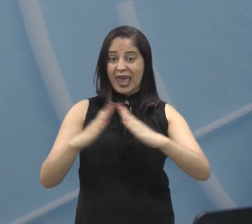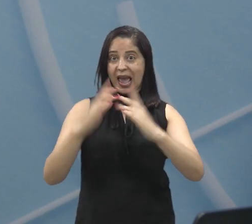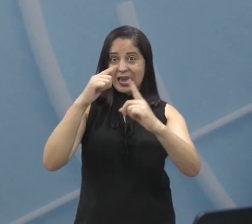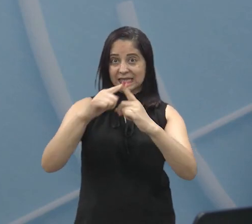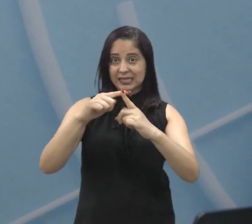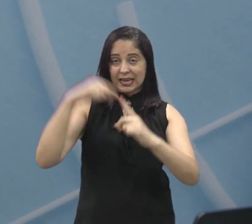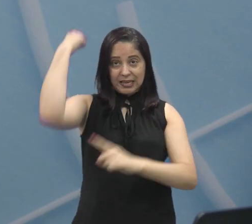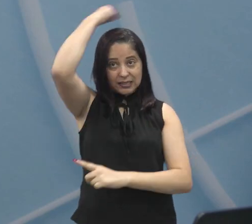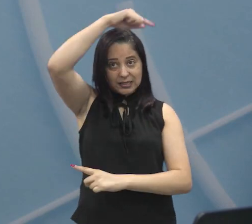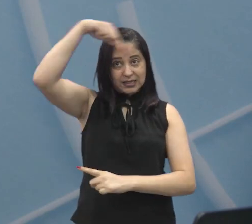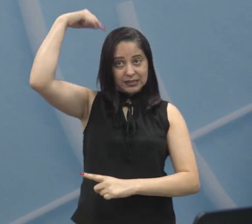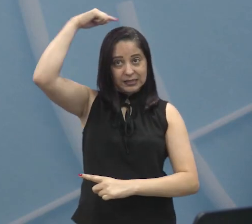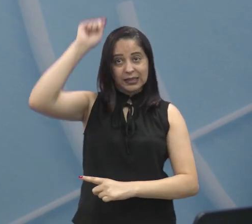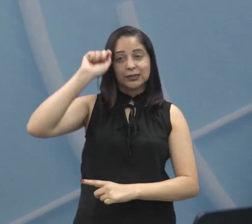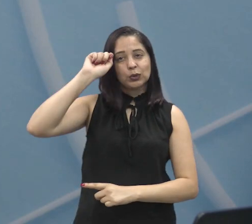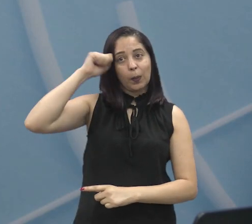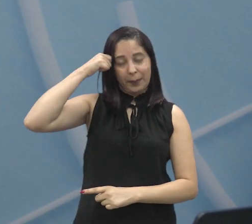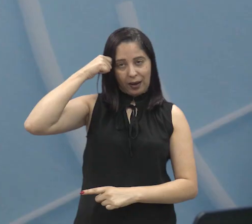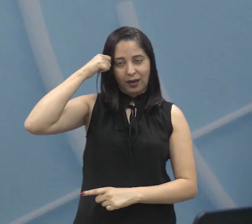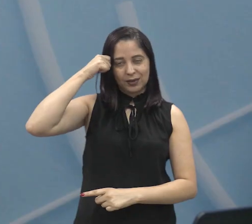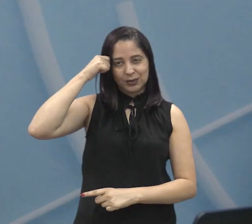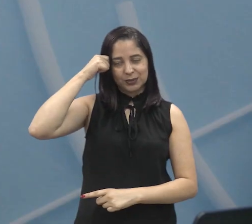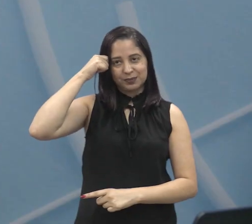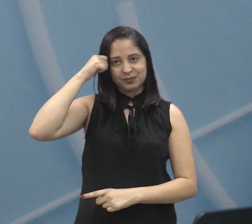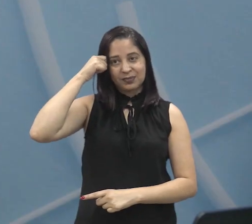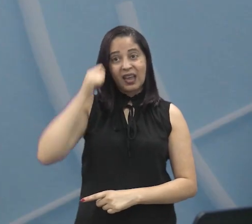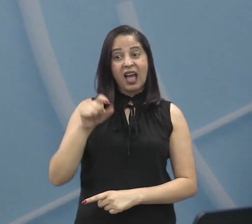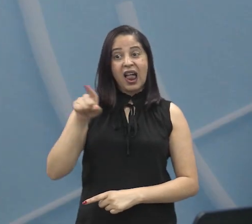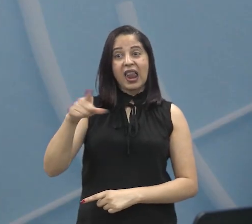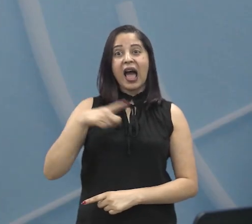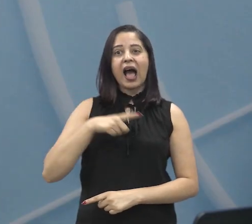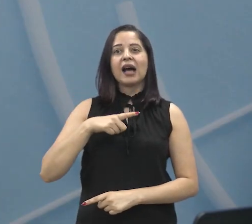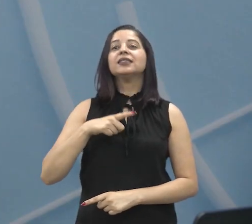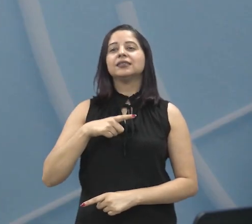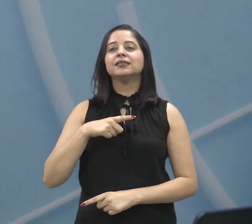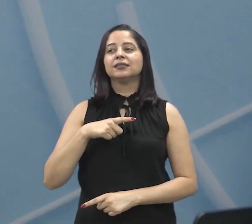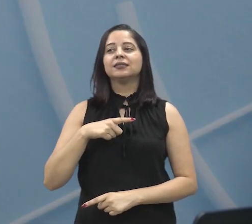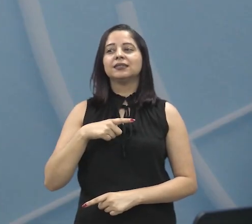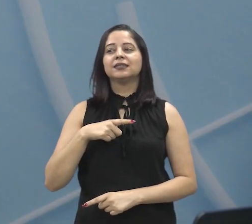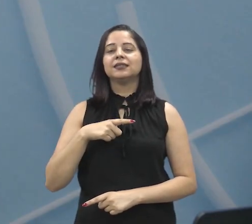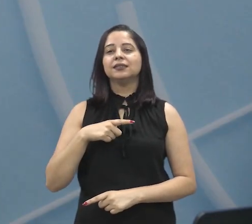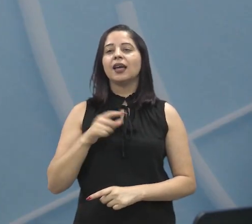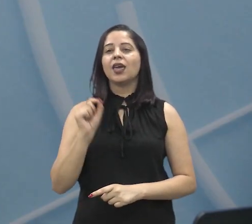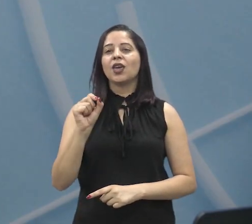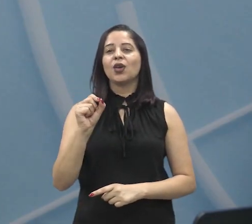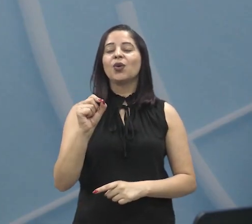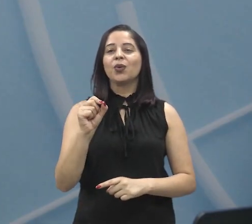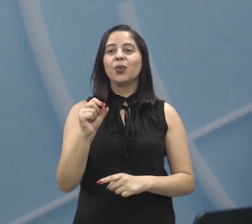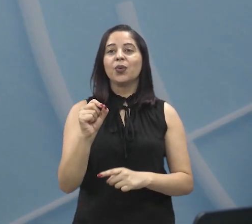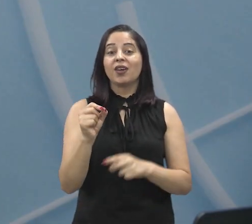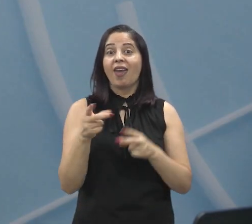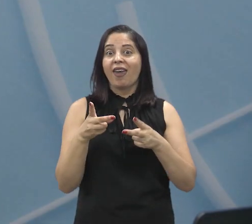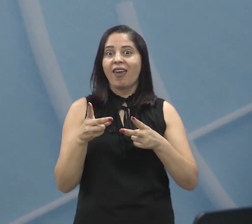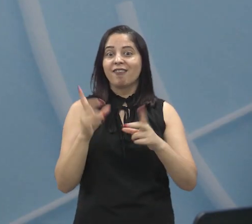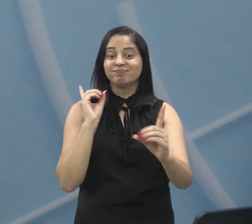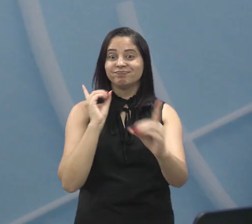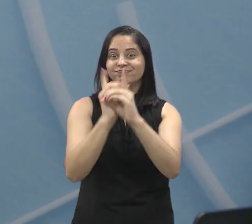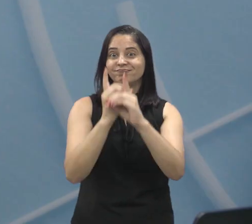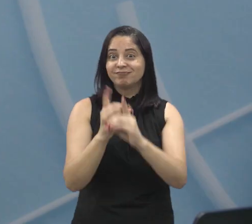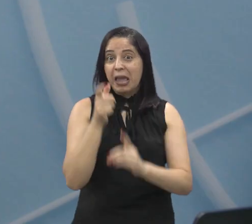de São Benedito, que é um local cheio de histórias e que guarda alguns dos principais achados aqui da história de São José.